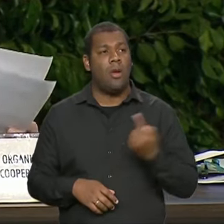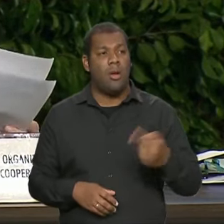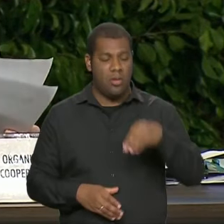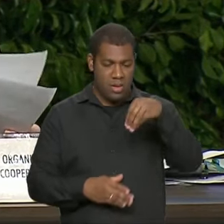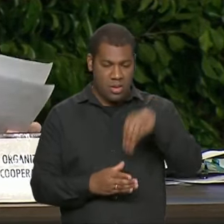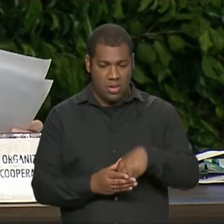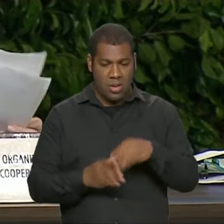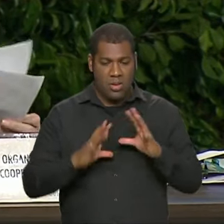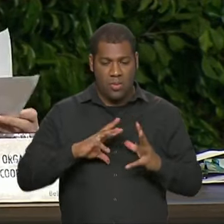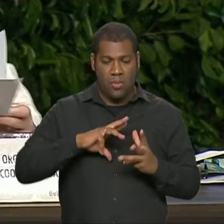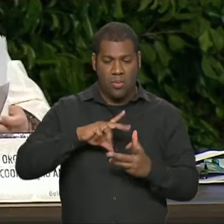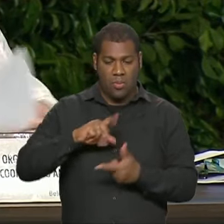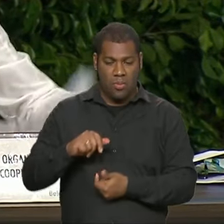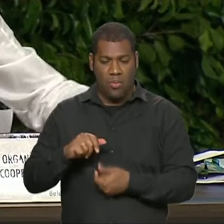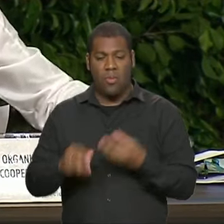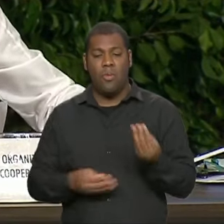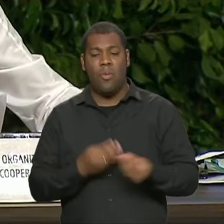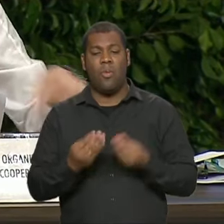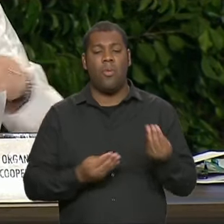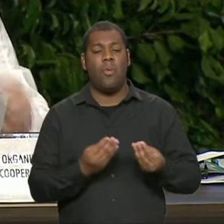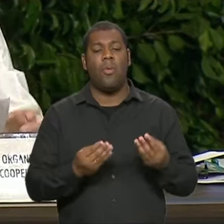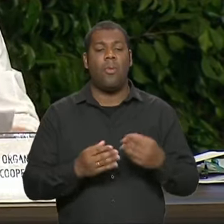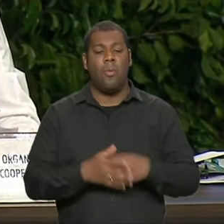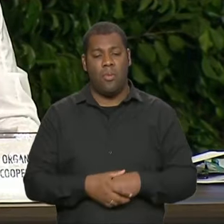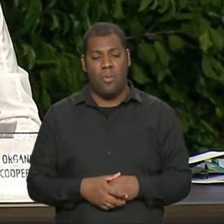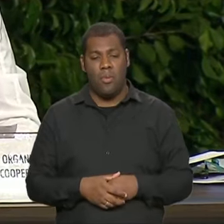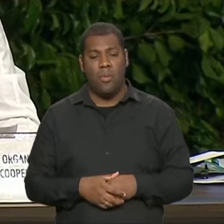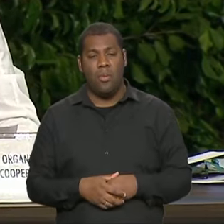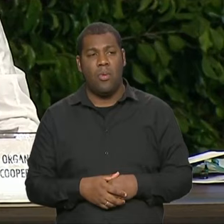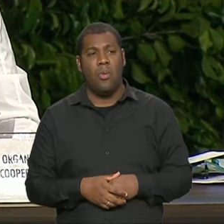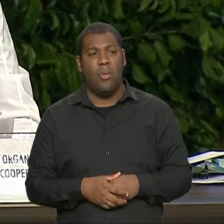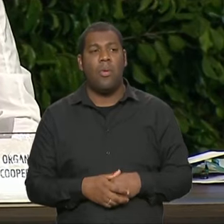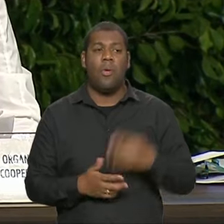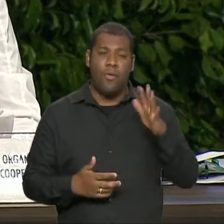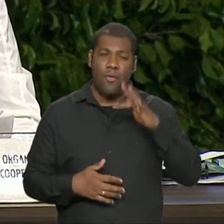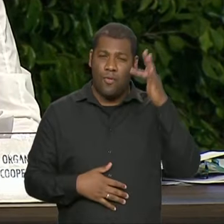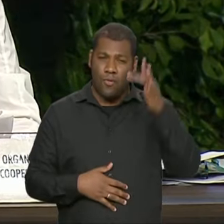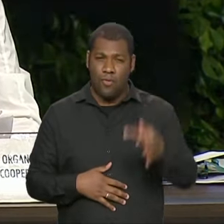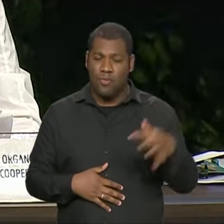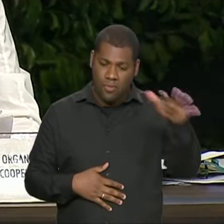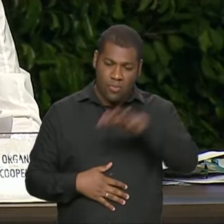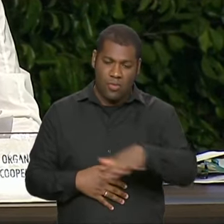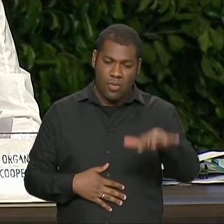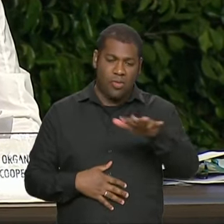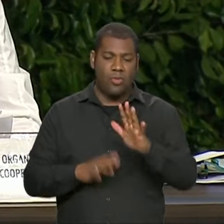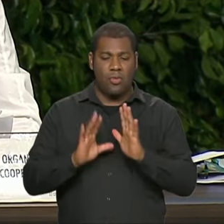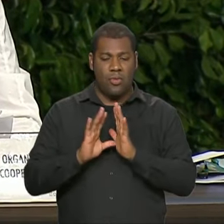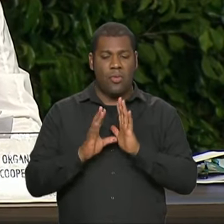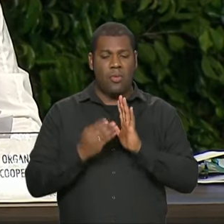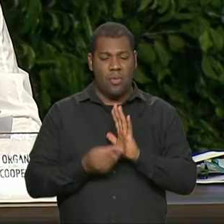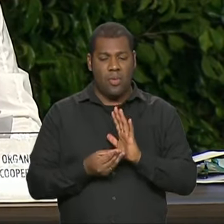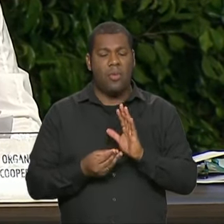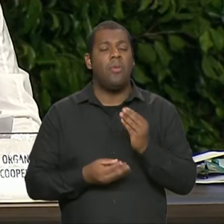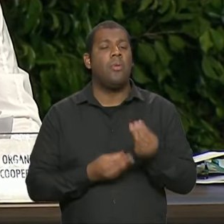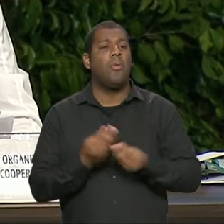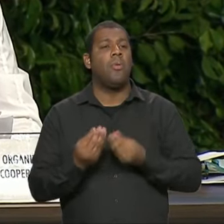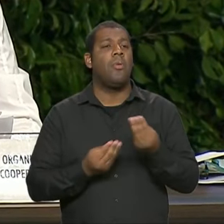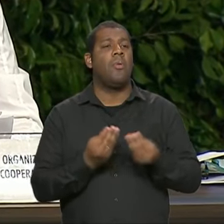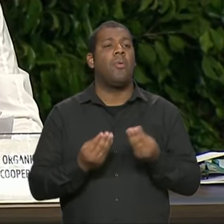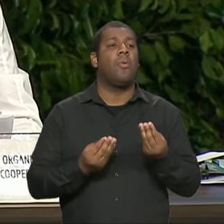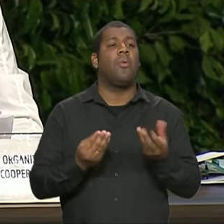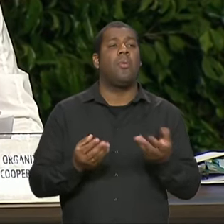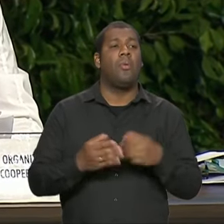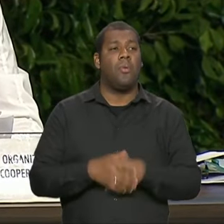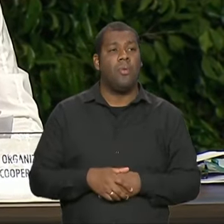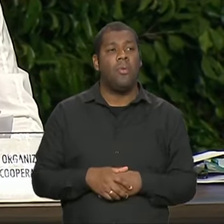países amazônicos? Tudo isso é um determinante para o futuro da nossa região. A região amazônica não é um problema, ela é